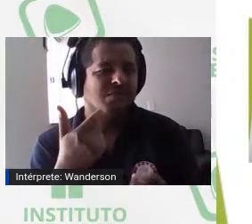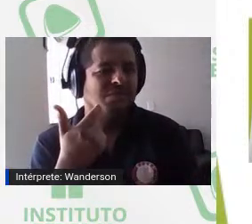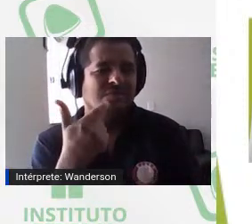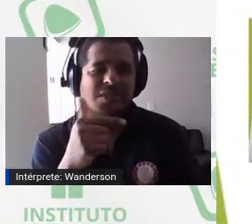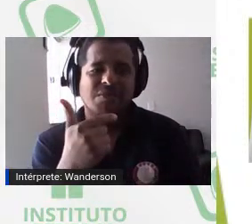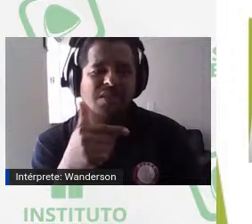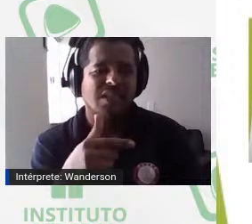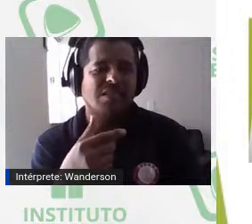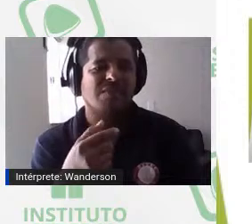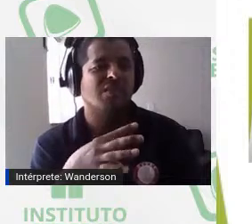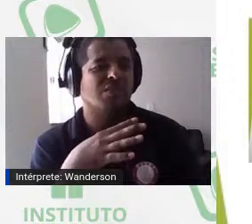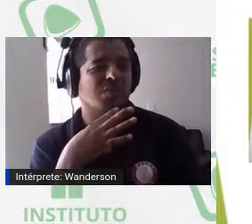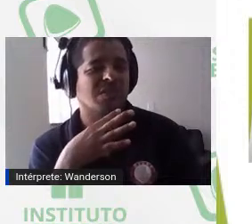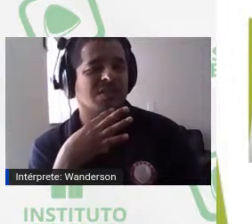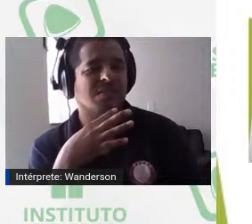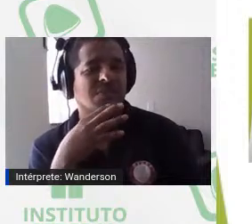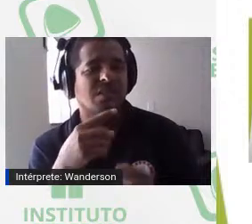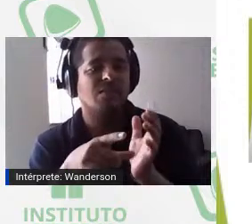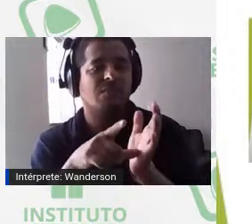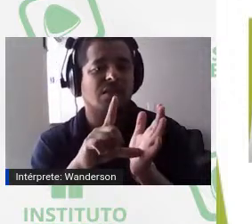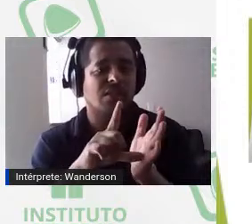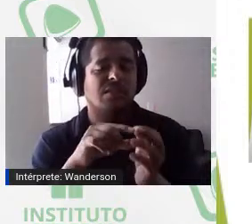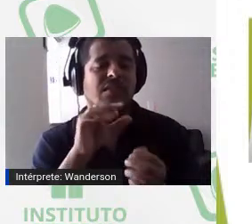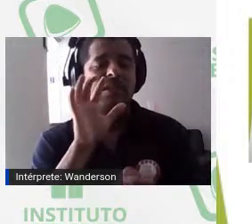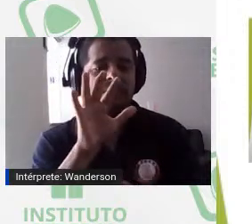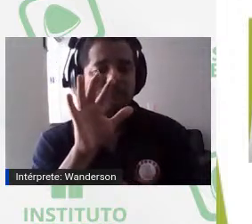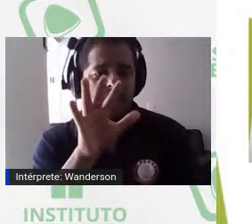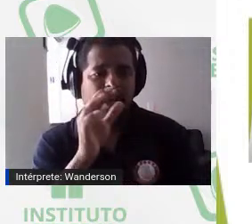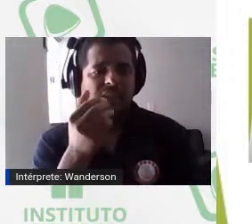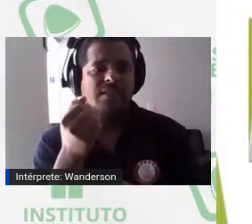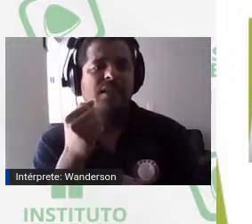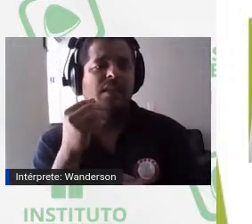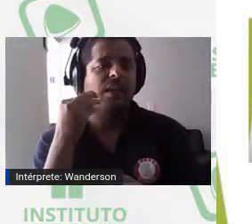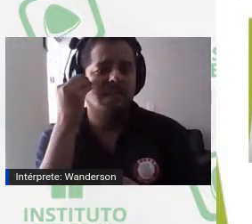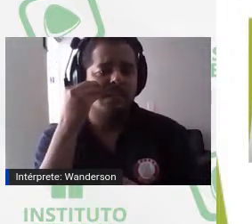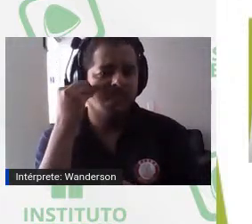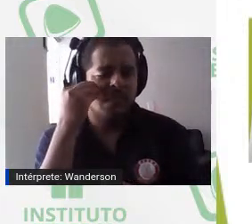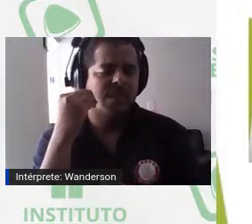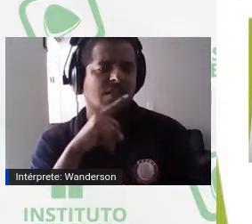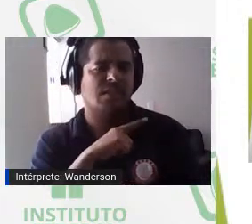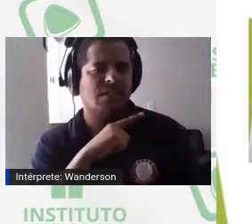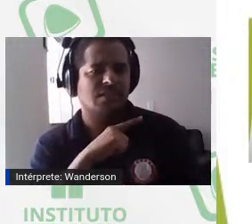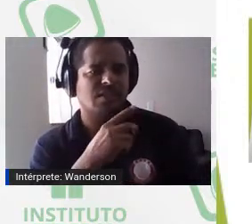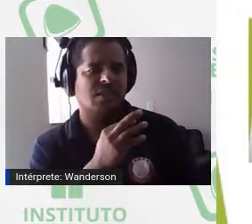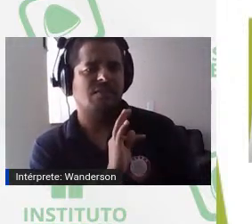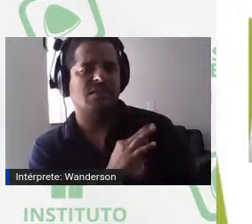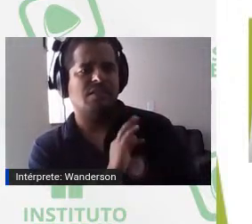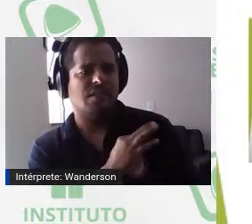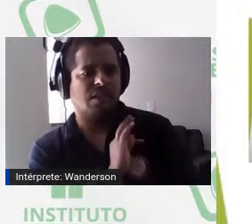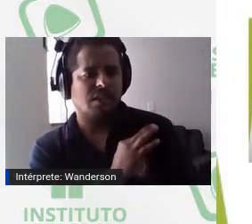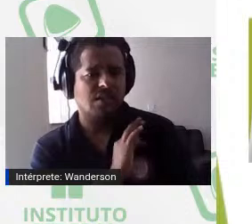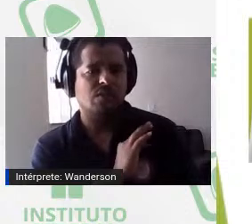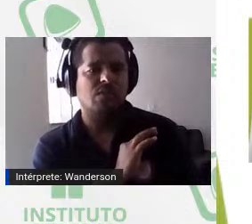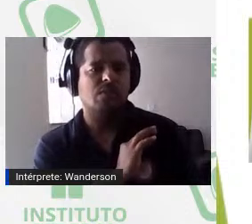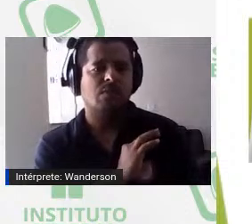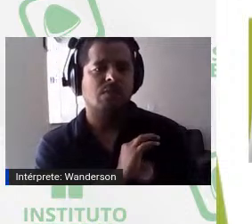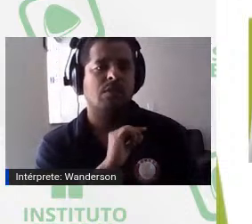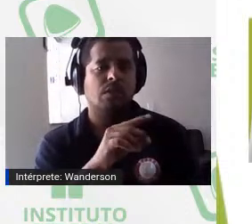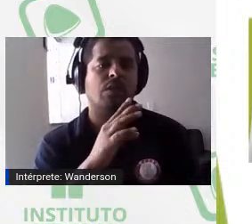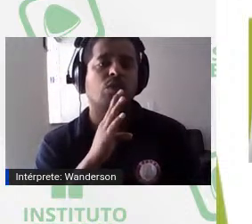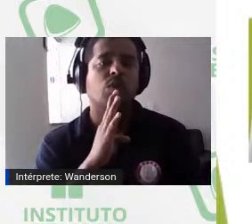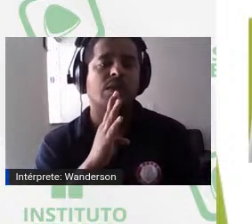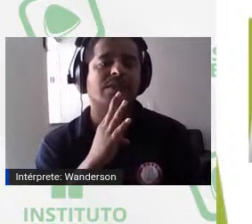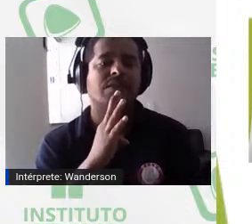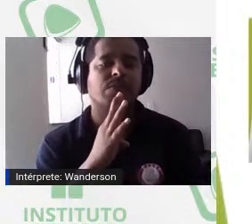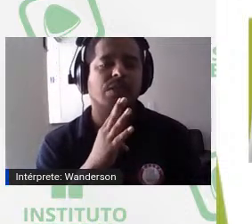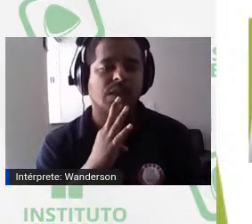mas a experiência que adquirimos, tanto na produção, no quesito técnico, quanto no conhecimento que